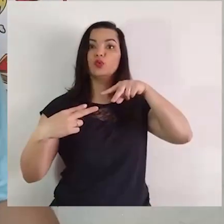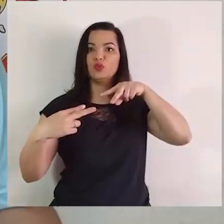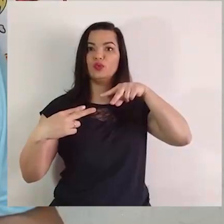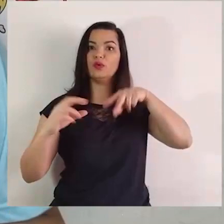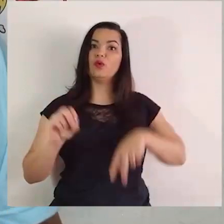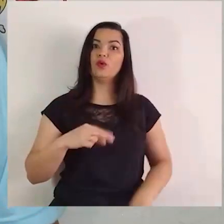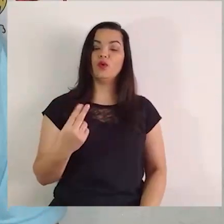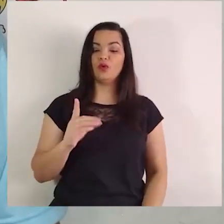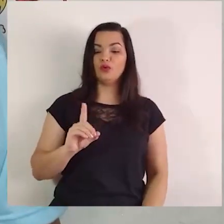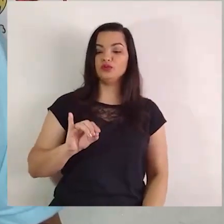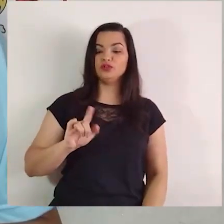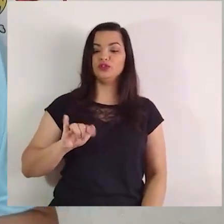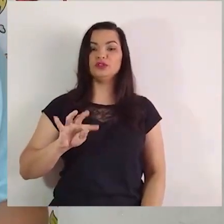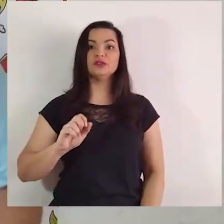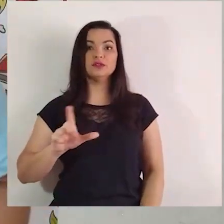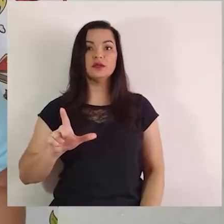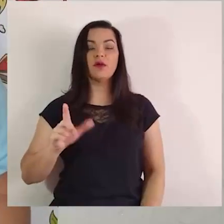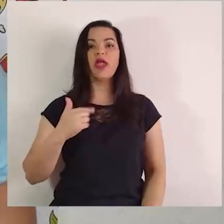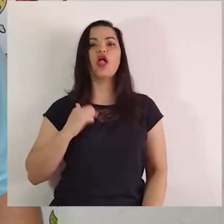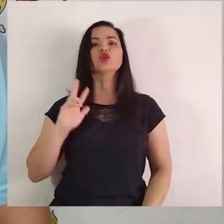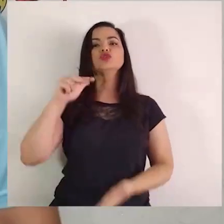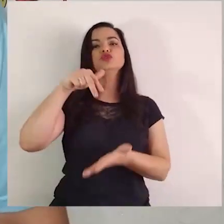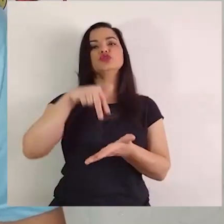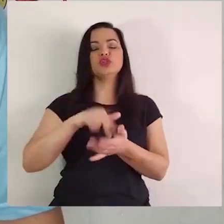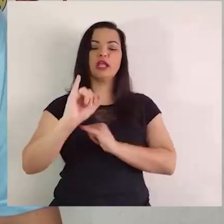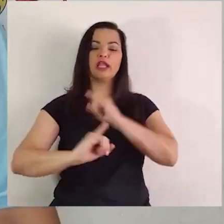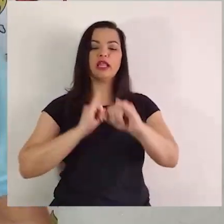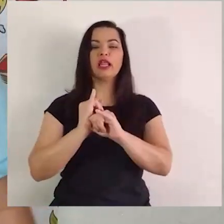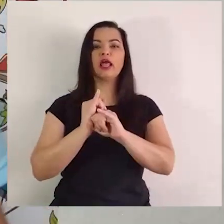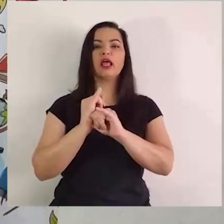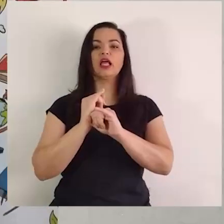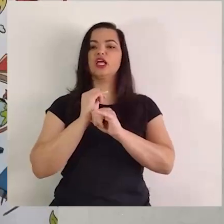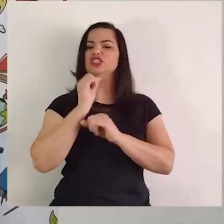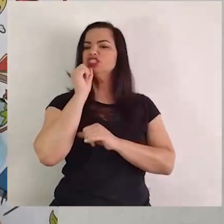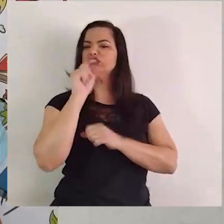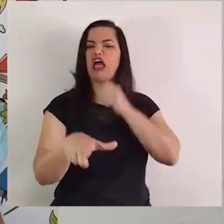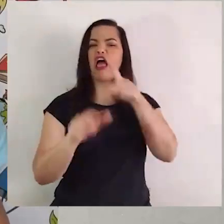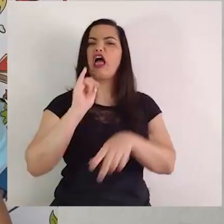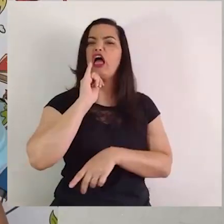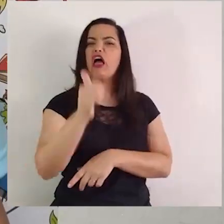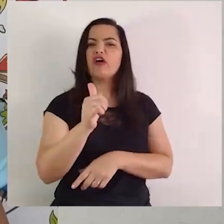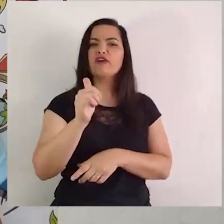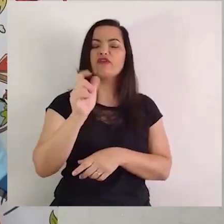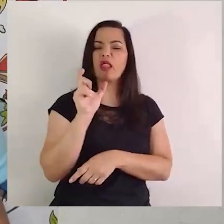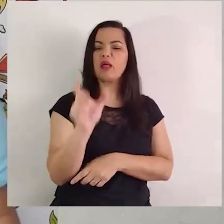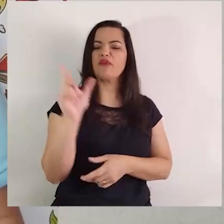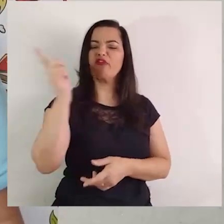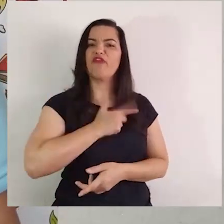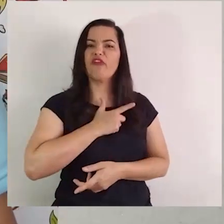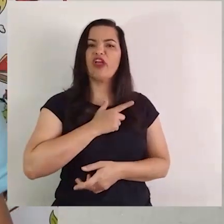posso chegar na internet ou em qualquer ambiente virtual e xingar alguém, ser